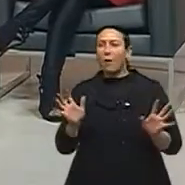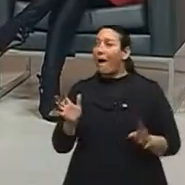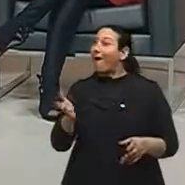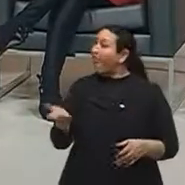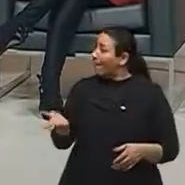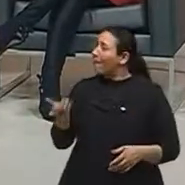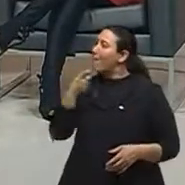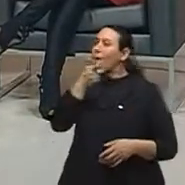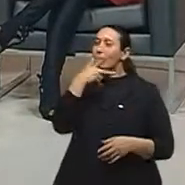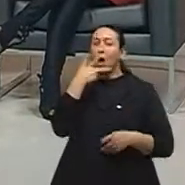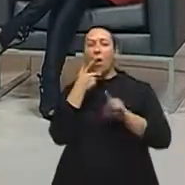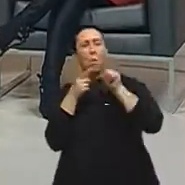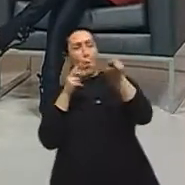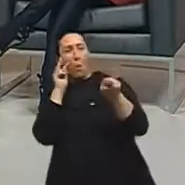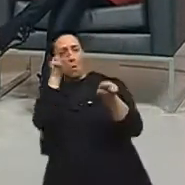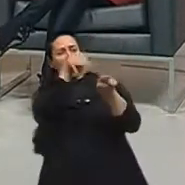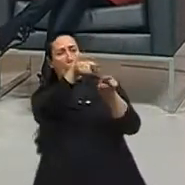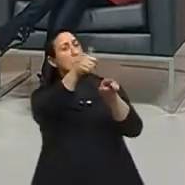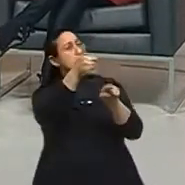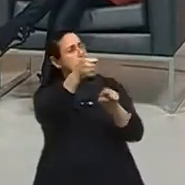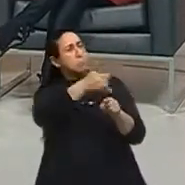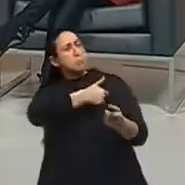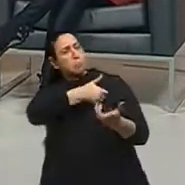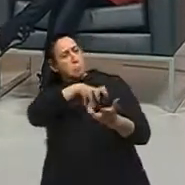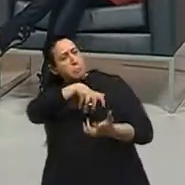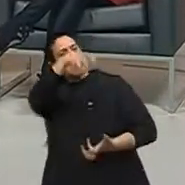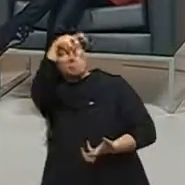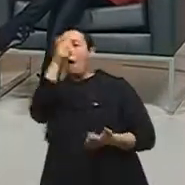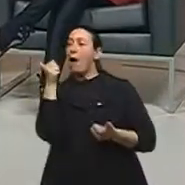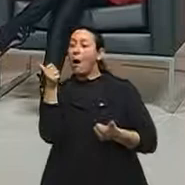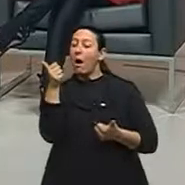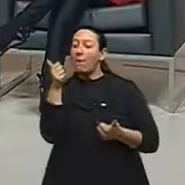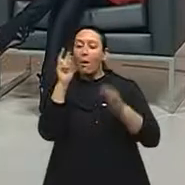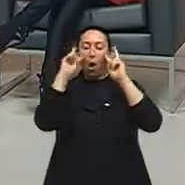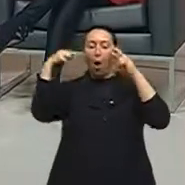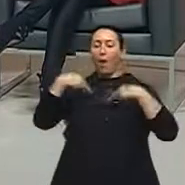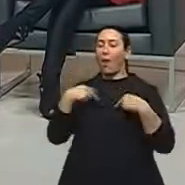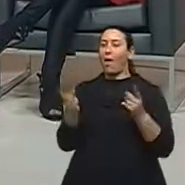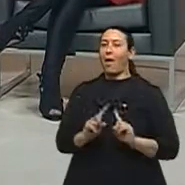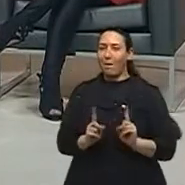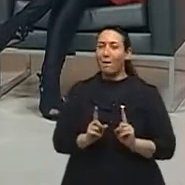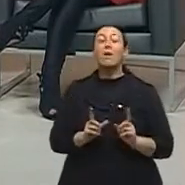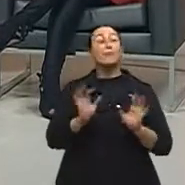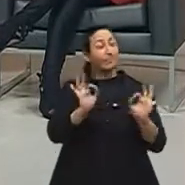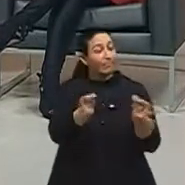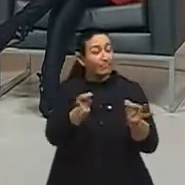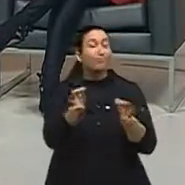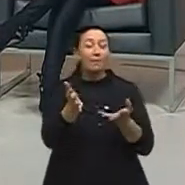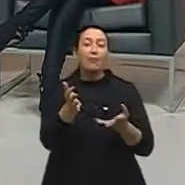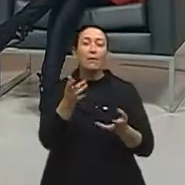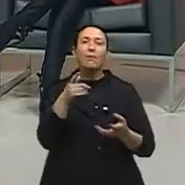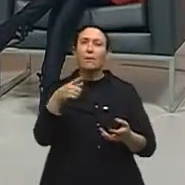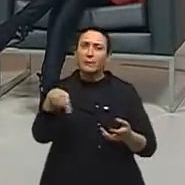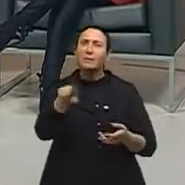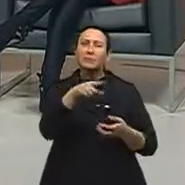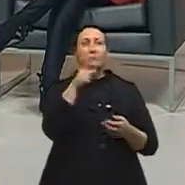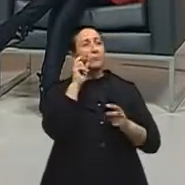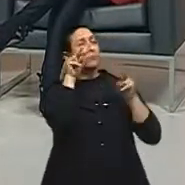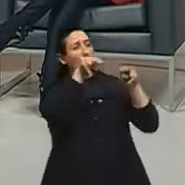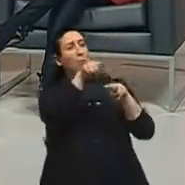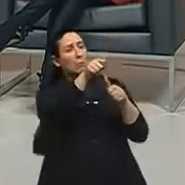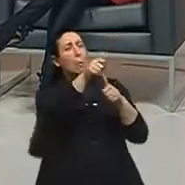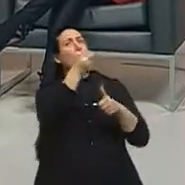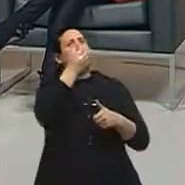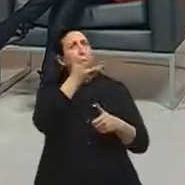fala como é que ele vê o outro fenômeno fora de si ah ok É uma possibilidade muito boa e tal os